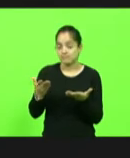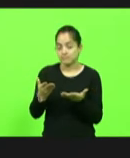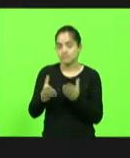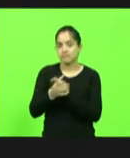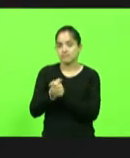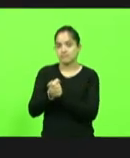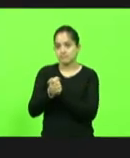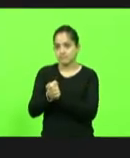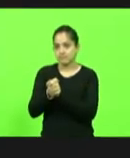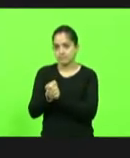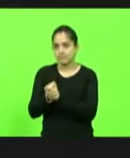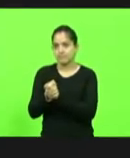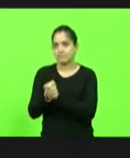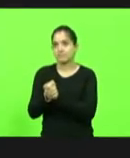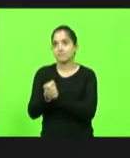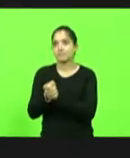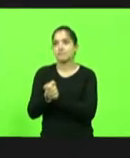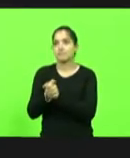cumprimento a